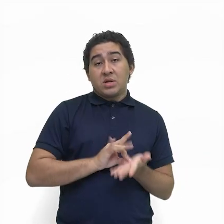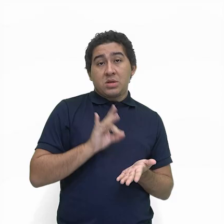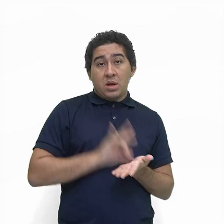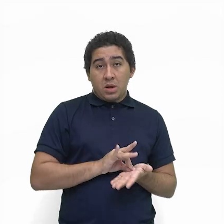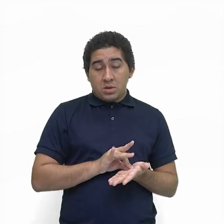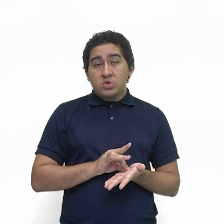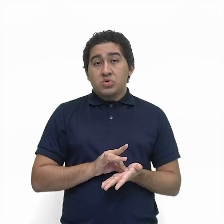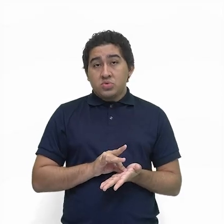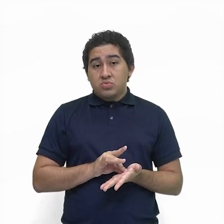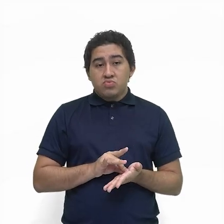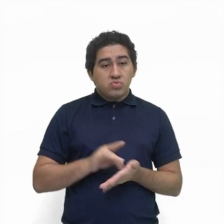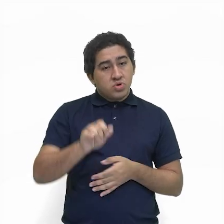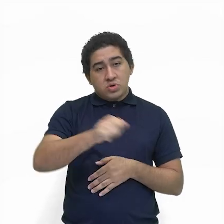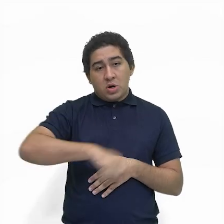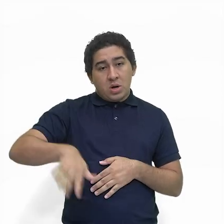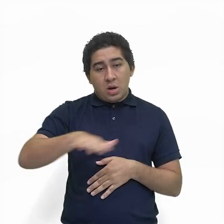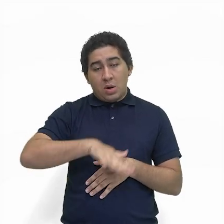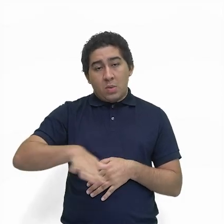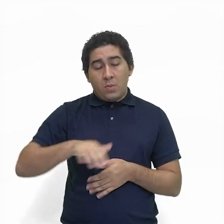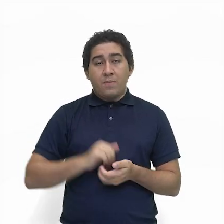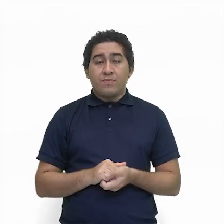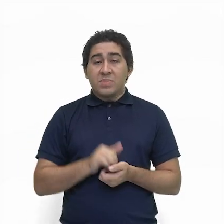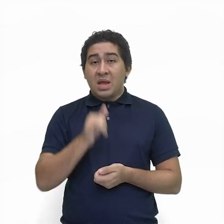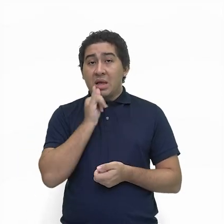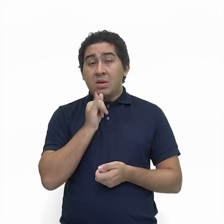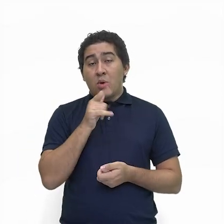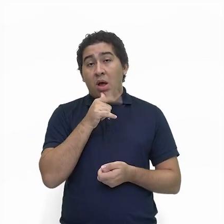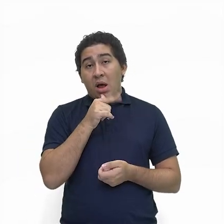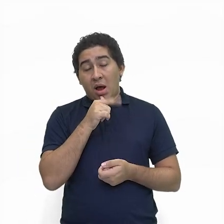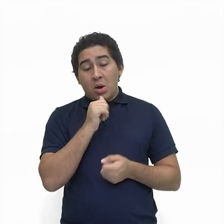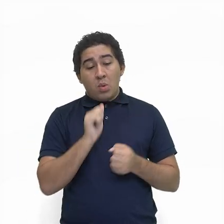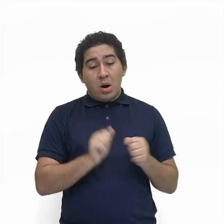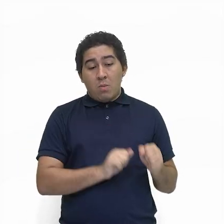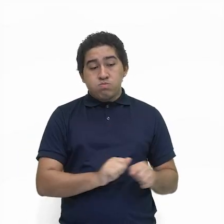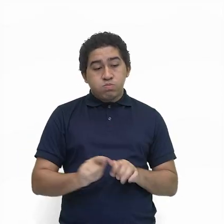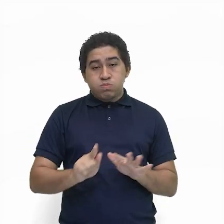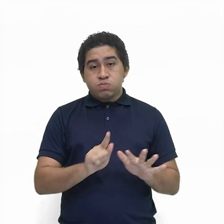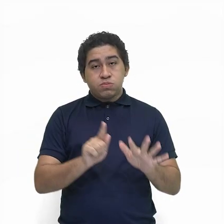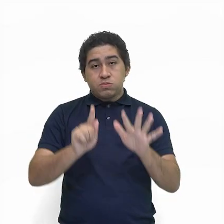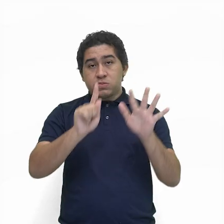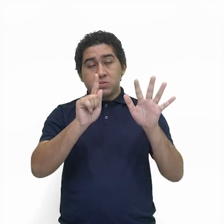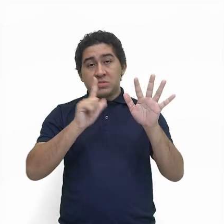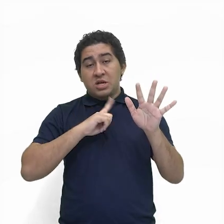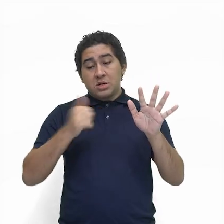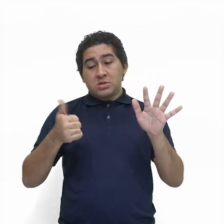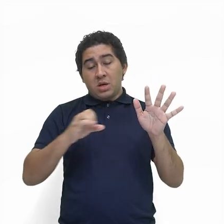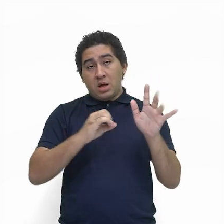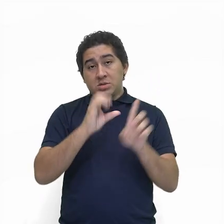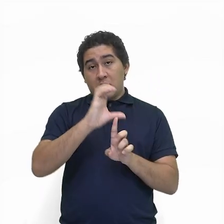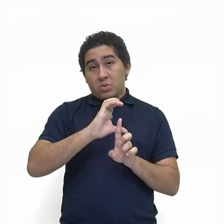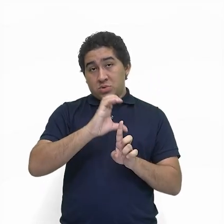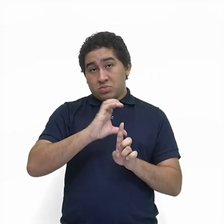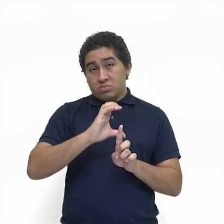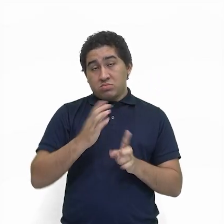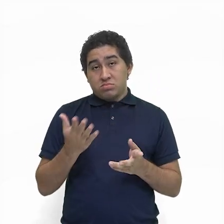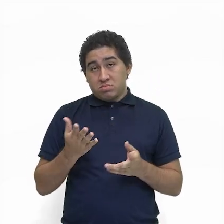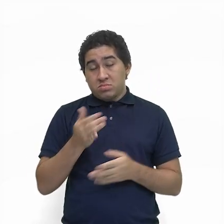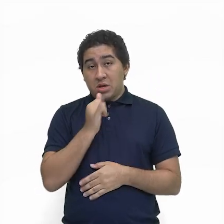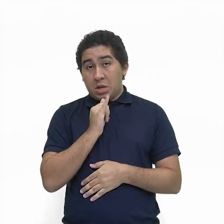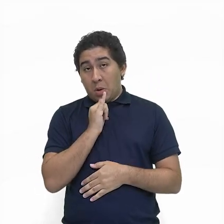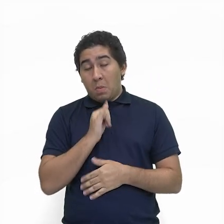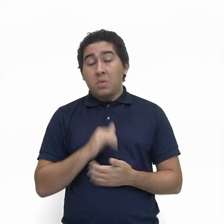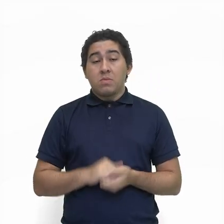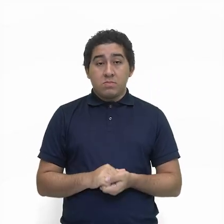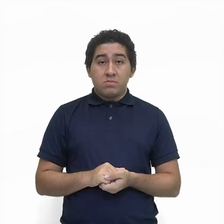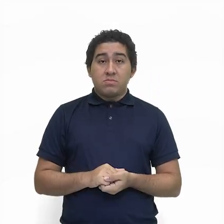verdades universais. A água evapora ao atingir 100 graus Celsius. Ou seja, a